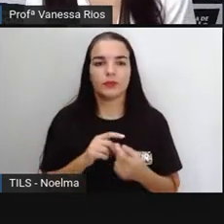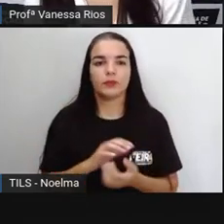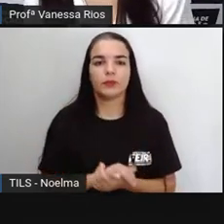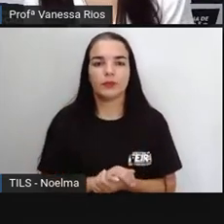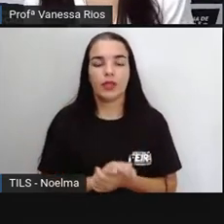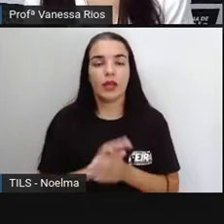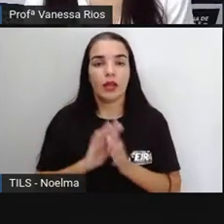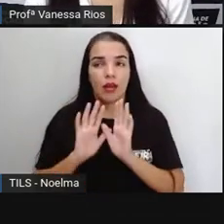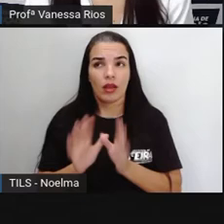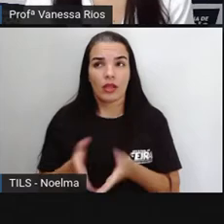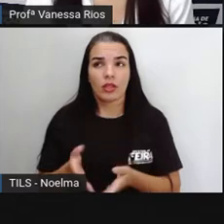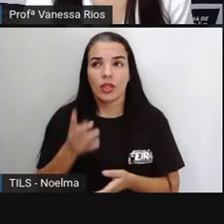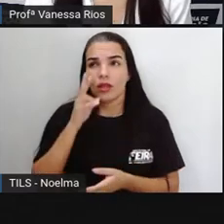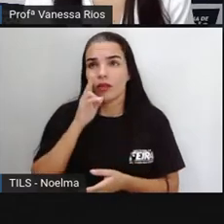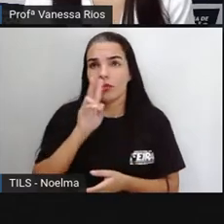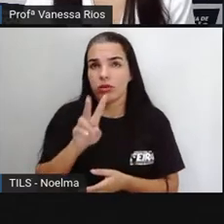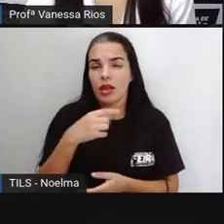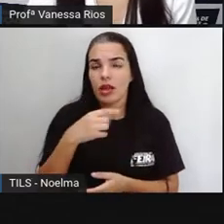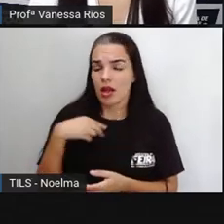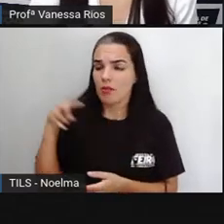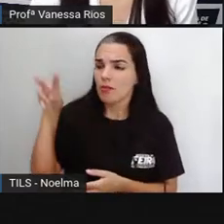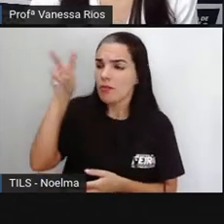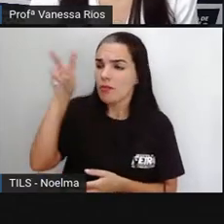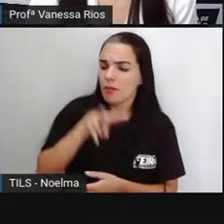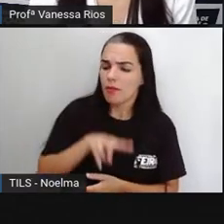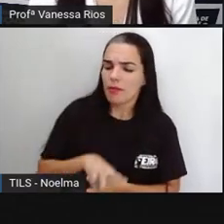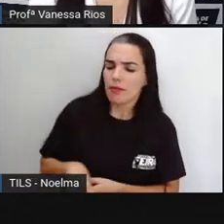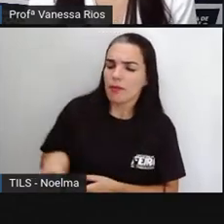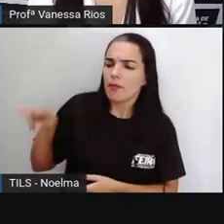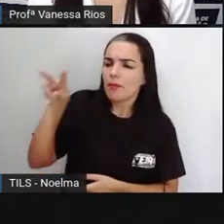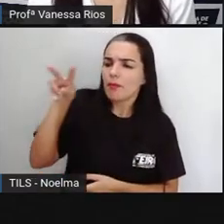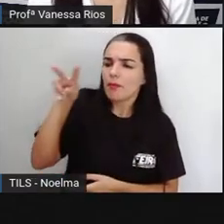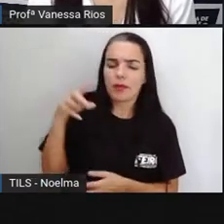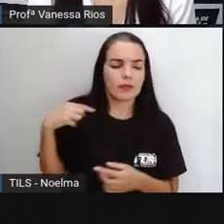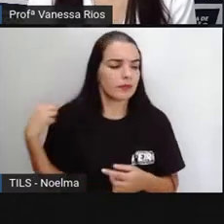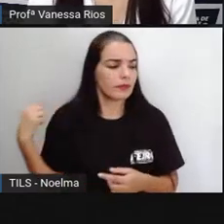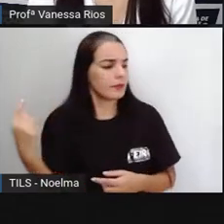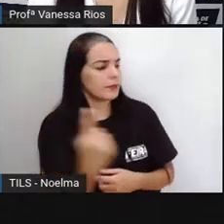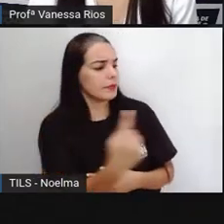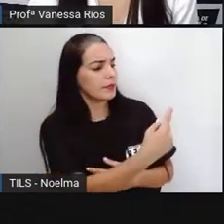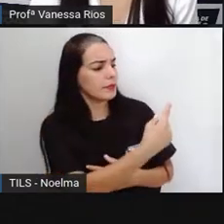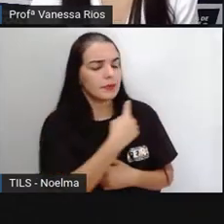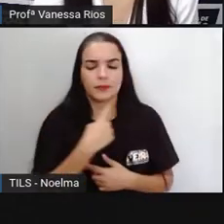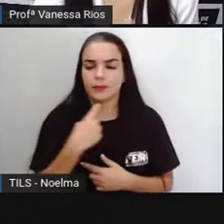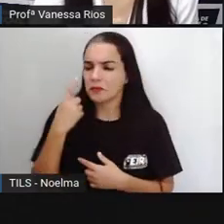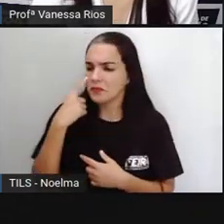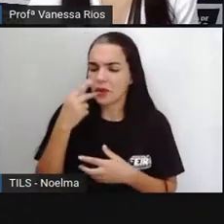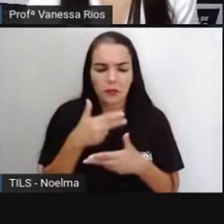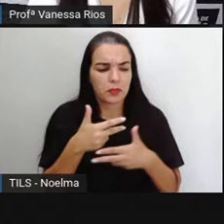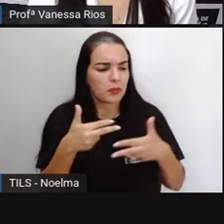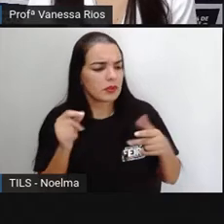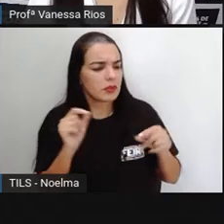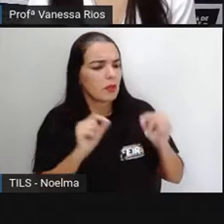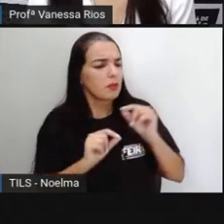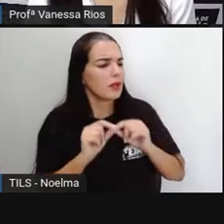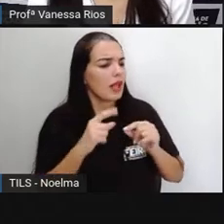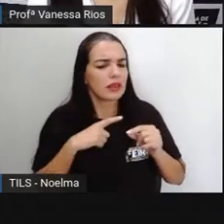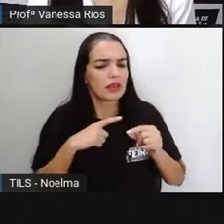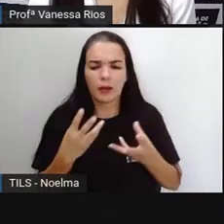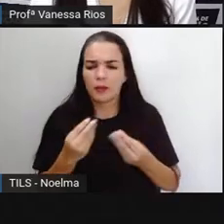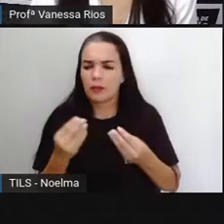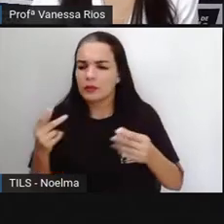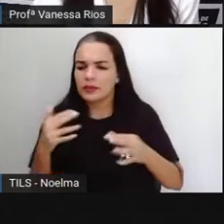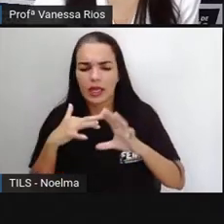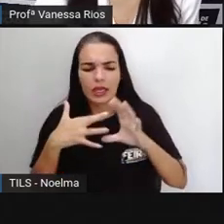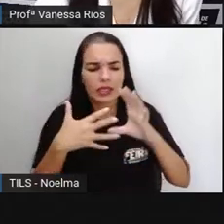quando a gente olha ao nosso redor, que os materiais eles são compostos ali com características diferentes